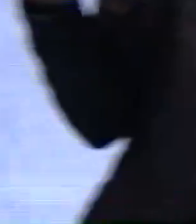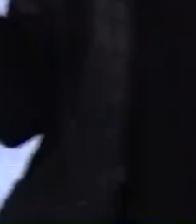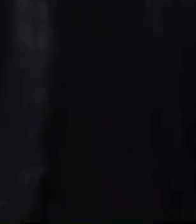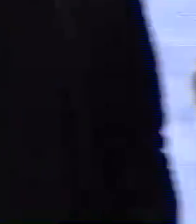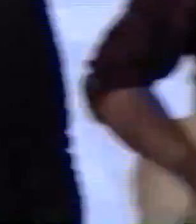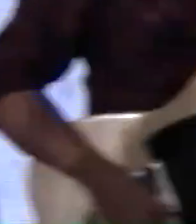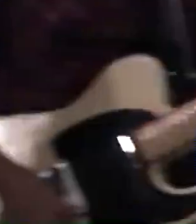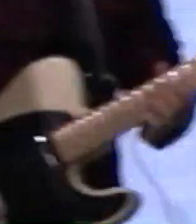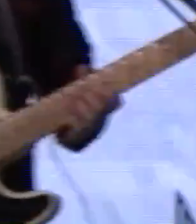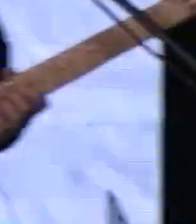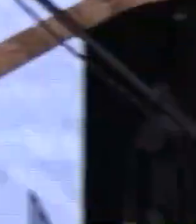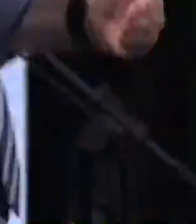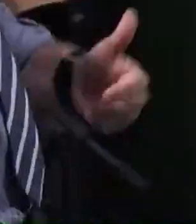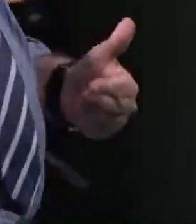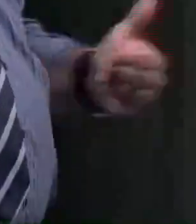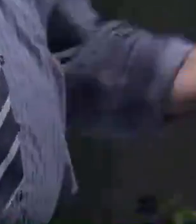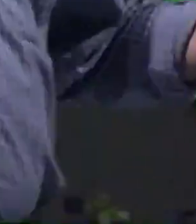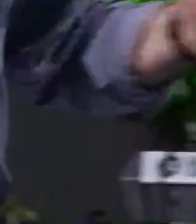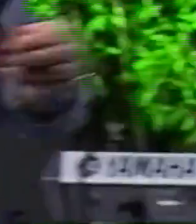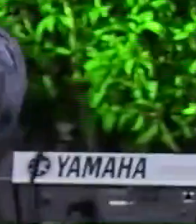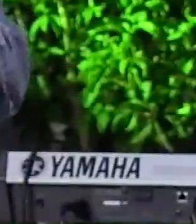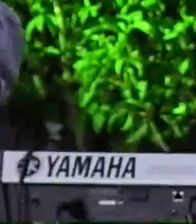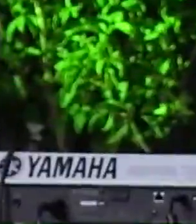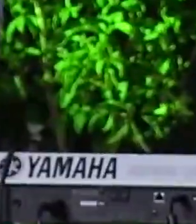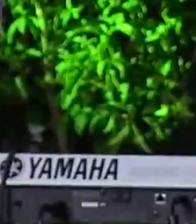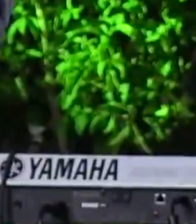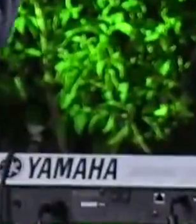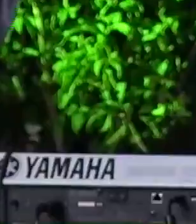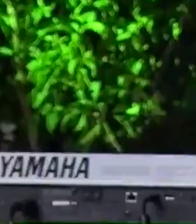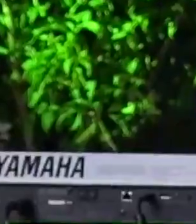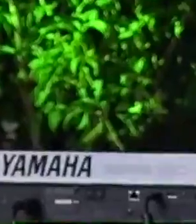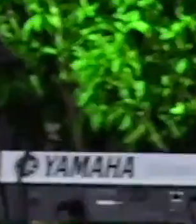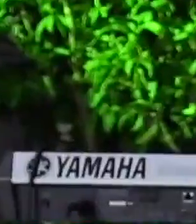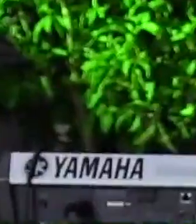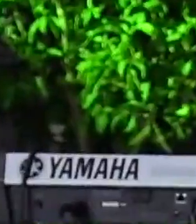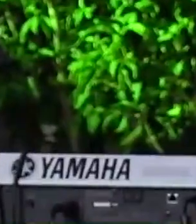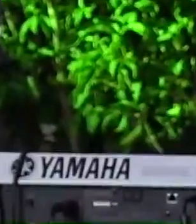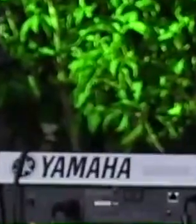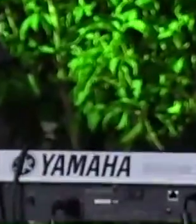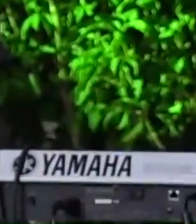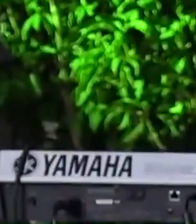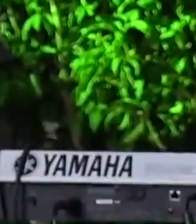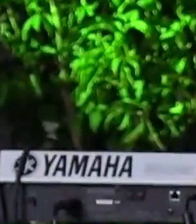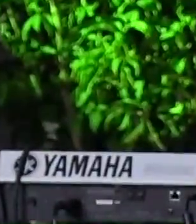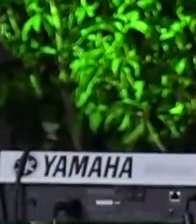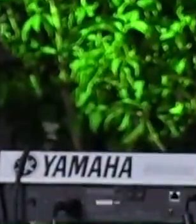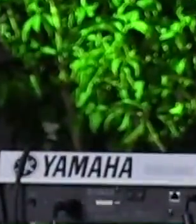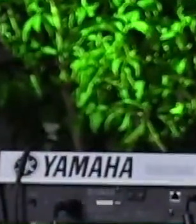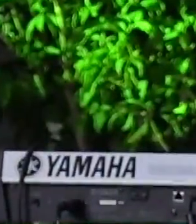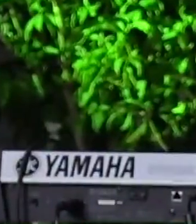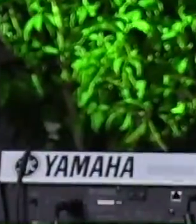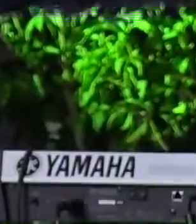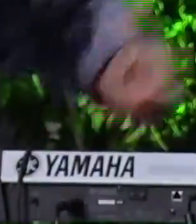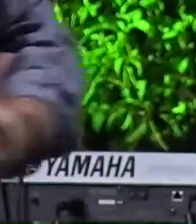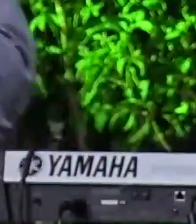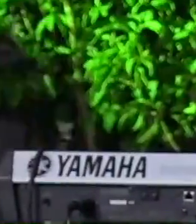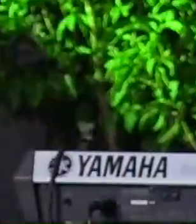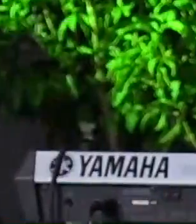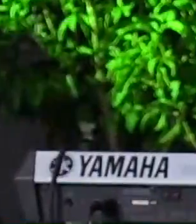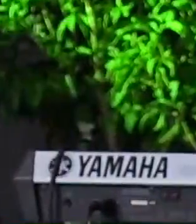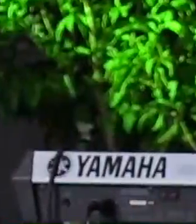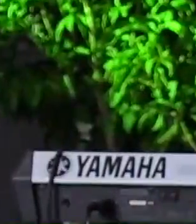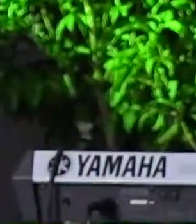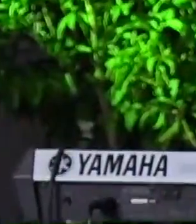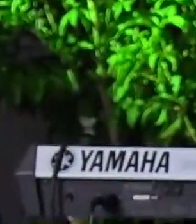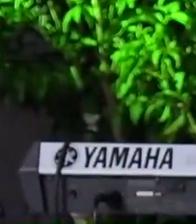cumprir, e o Senhor tem bons planos para a tua igreja. Então, em nome de Jesus, ó Pai, arranca de nós todo